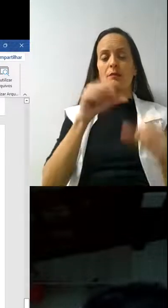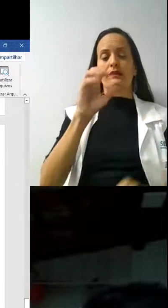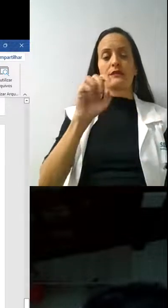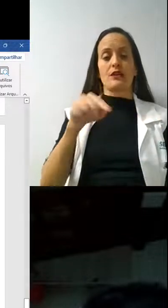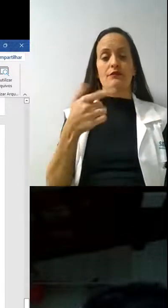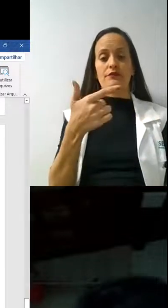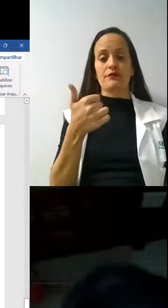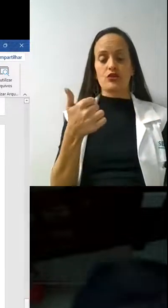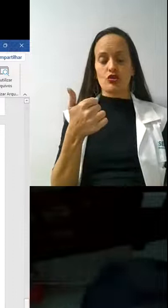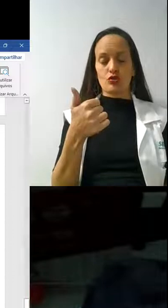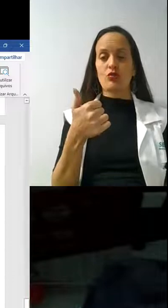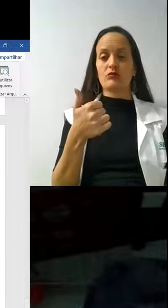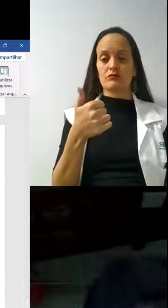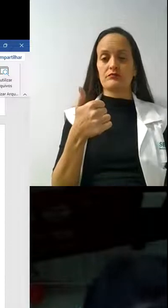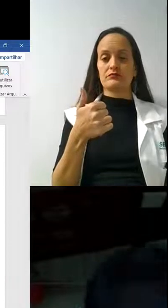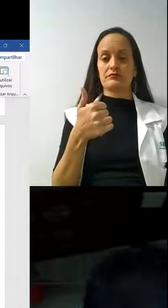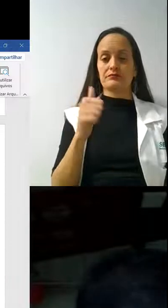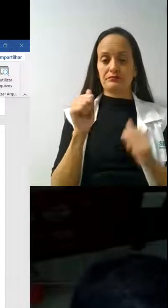Isso para escala, né?